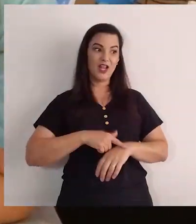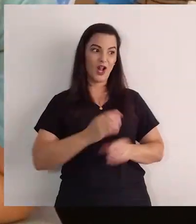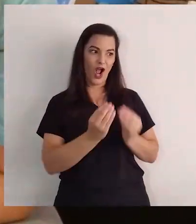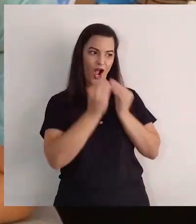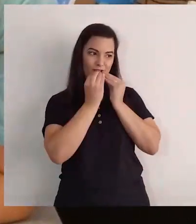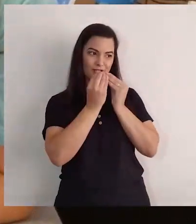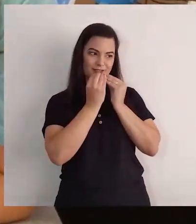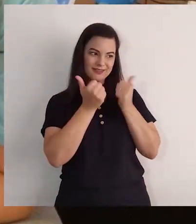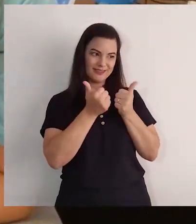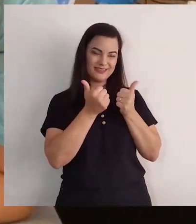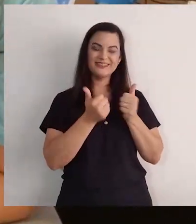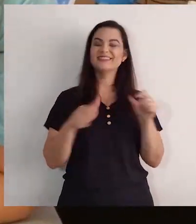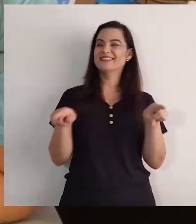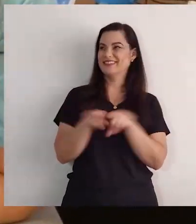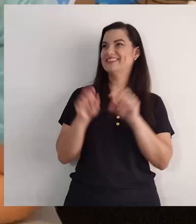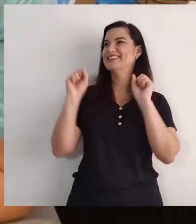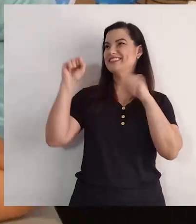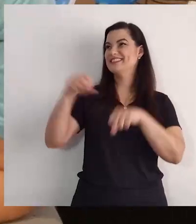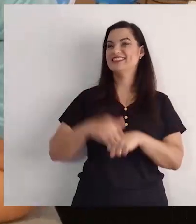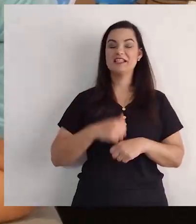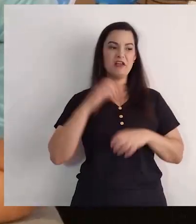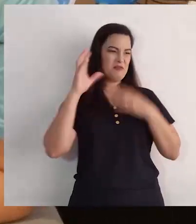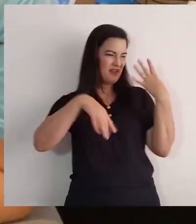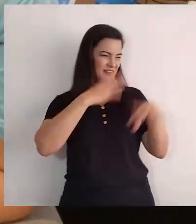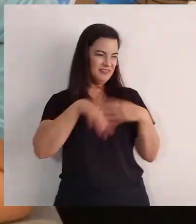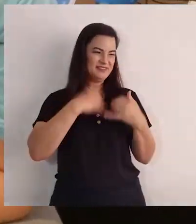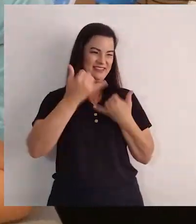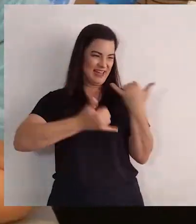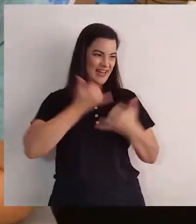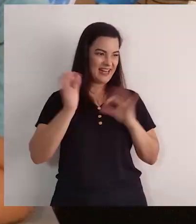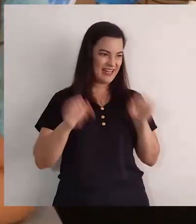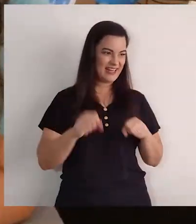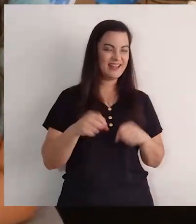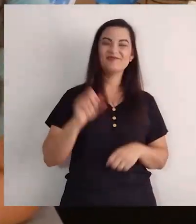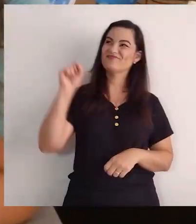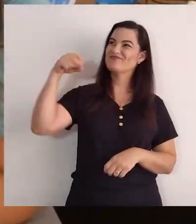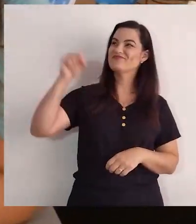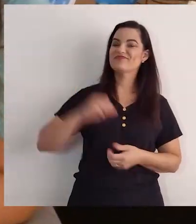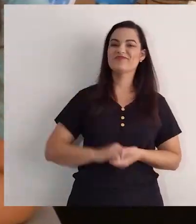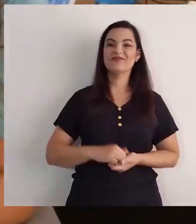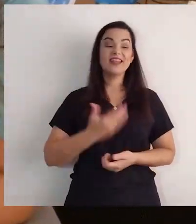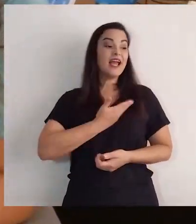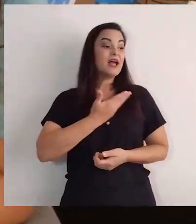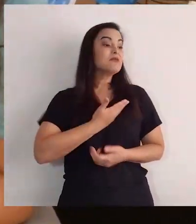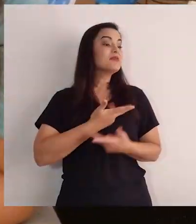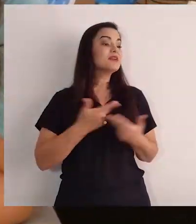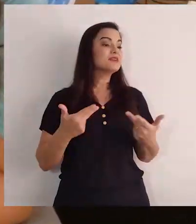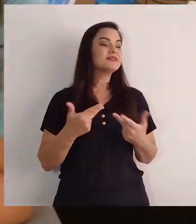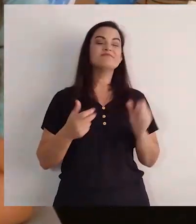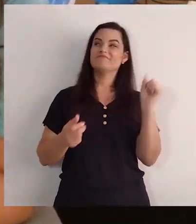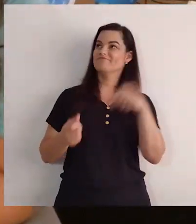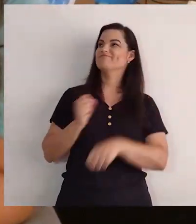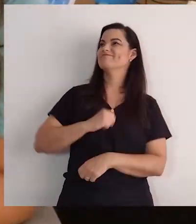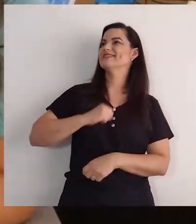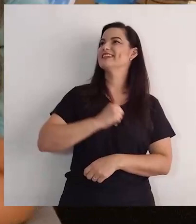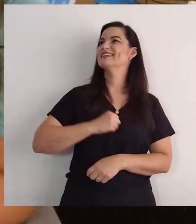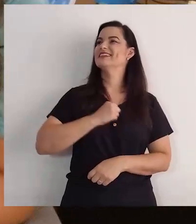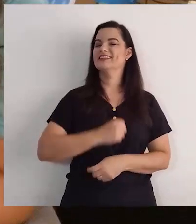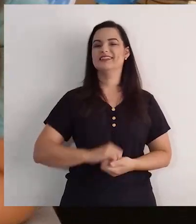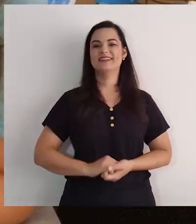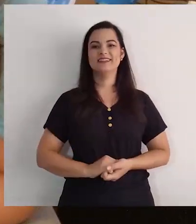Também. Também? Muita bagunça? Muita brincadeira? E dos amigos? Também, saudade. Também?